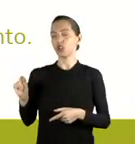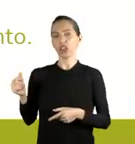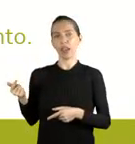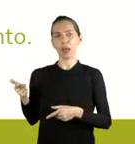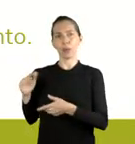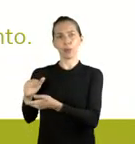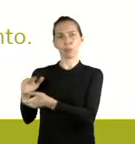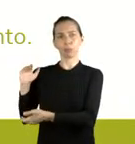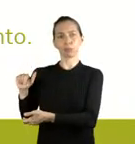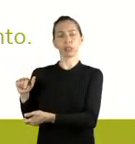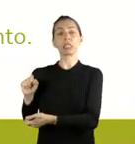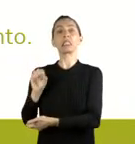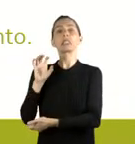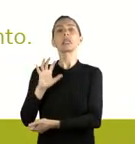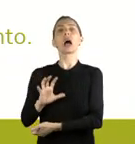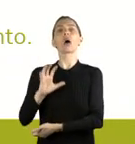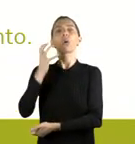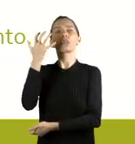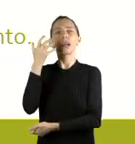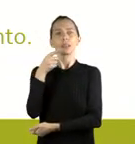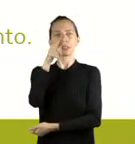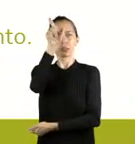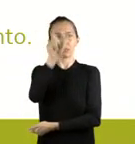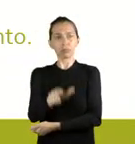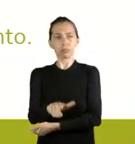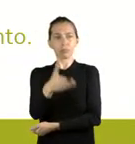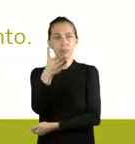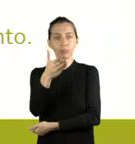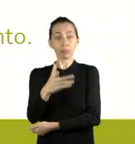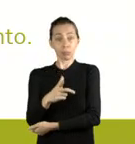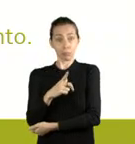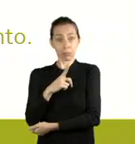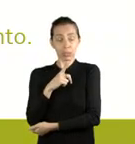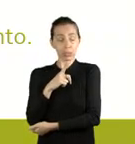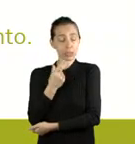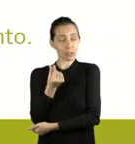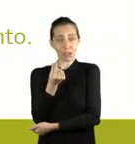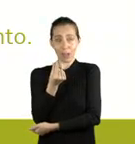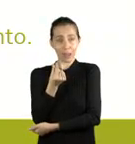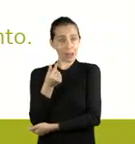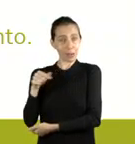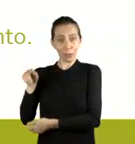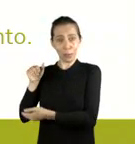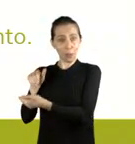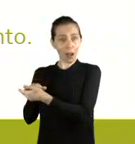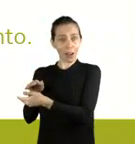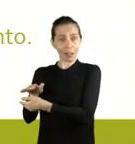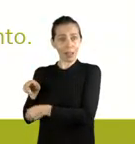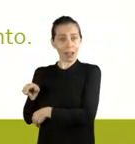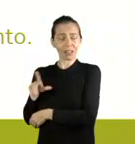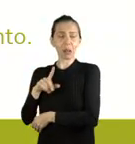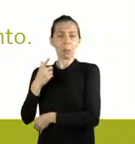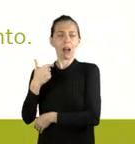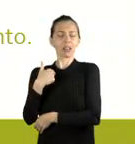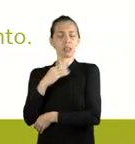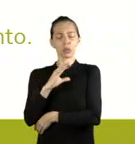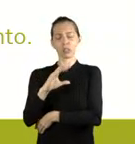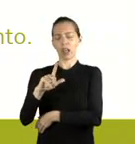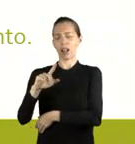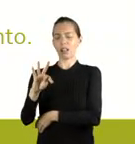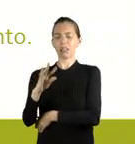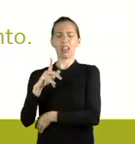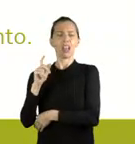repetitivo. Se acontecer alguma coisa com você, você precisa de ter uma emergência. Ah, mas eu sou CLT, a empresa paga.